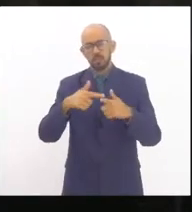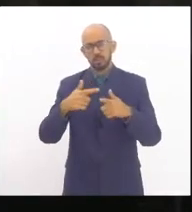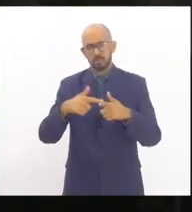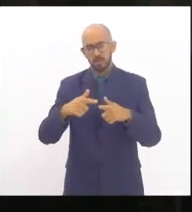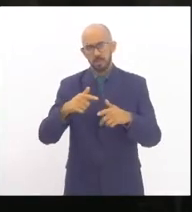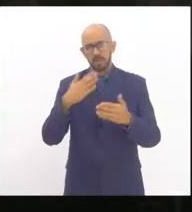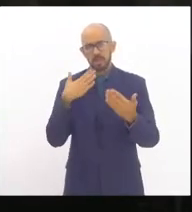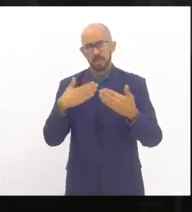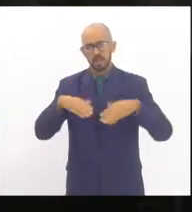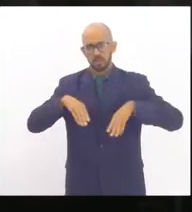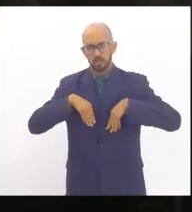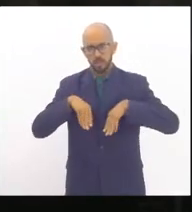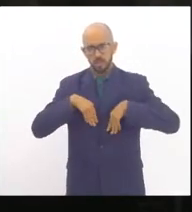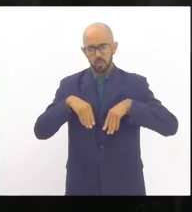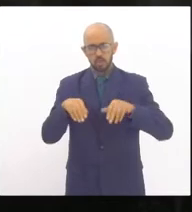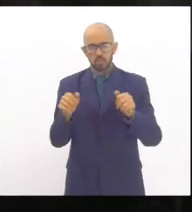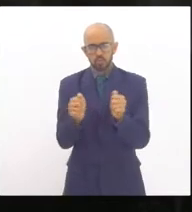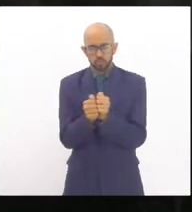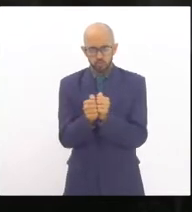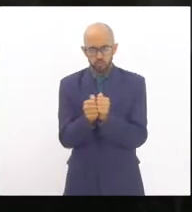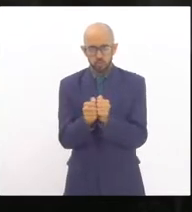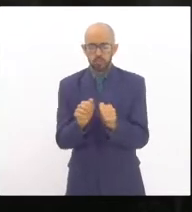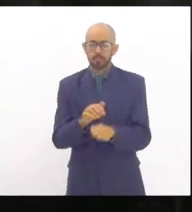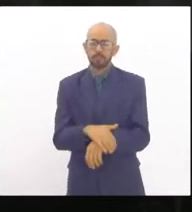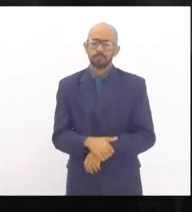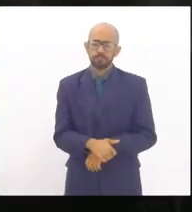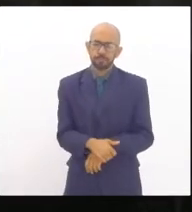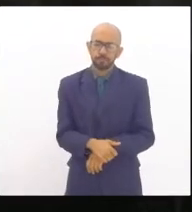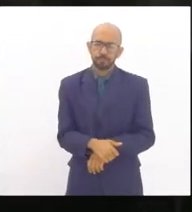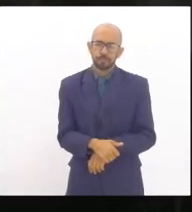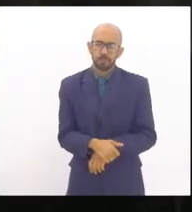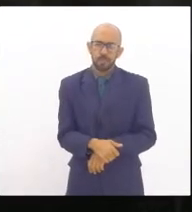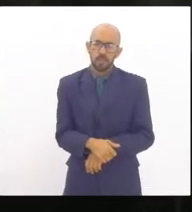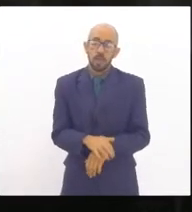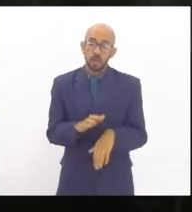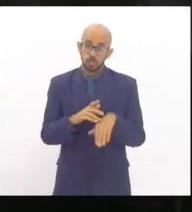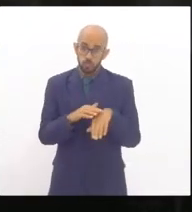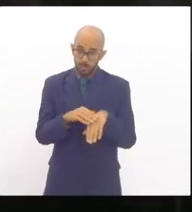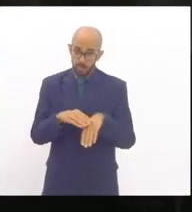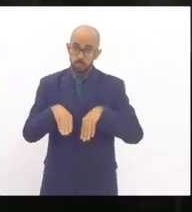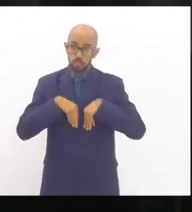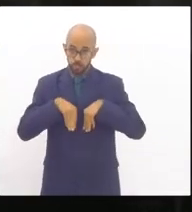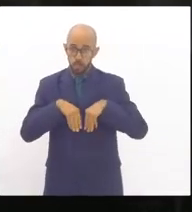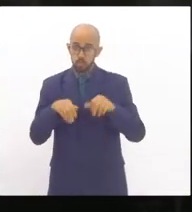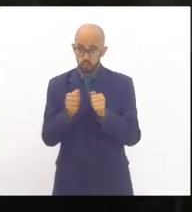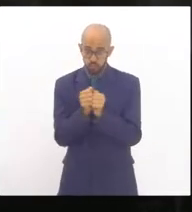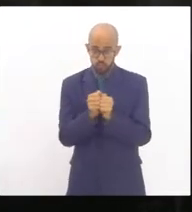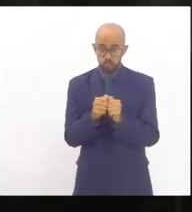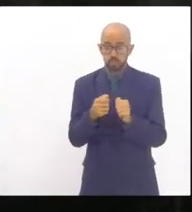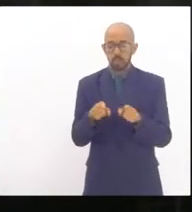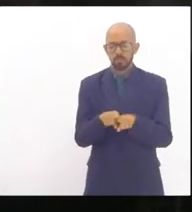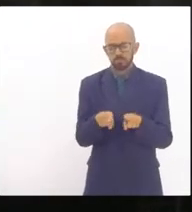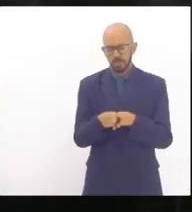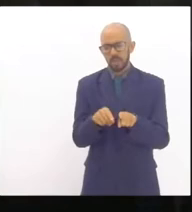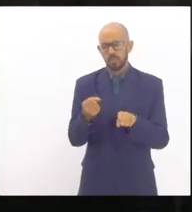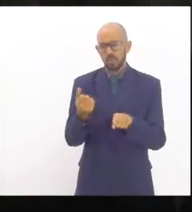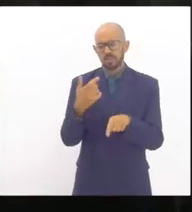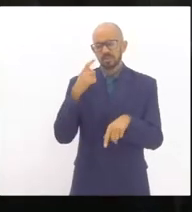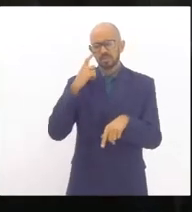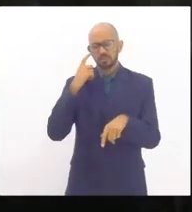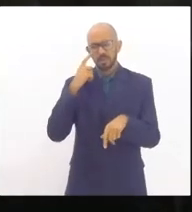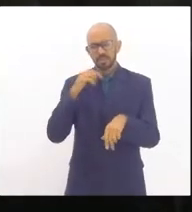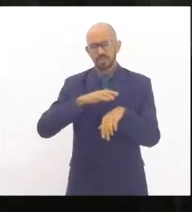tuberculose uma outro lado nós não podemos deixar de pensar que te dizer que quando pensamos em tuberculose